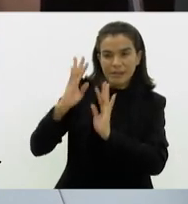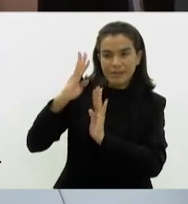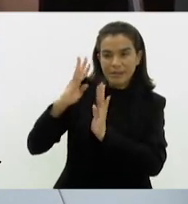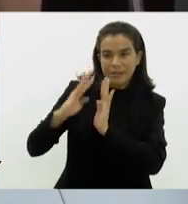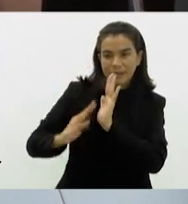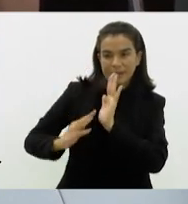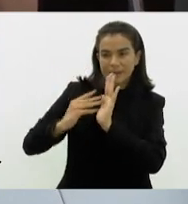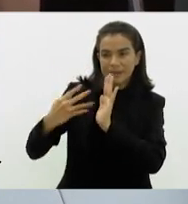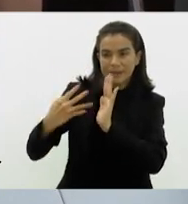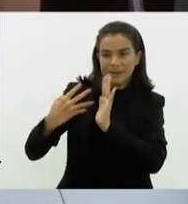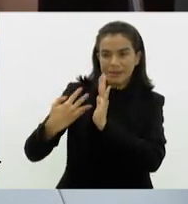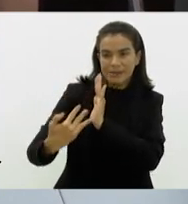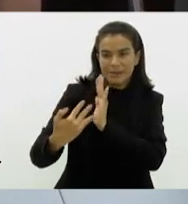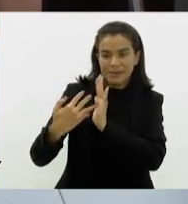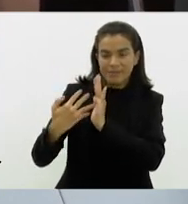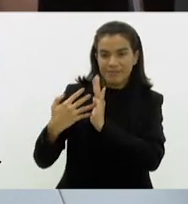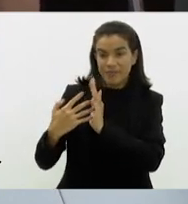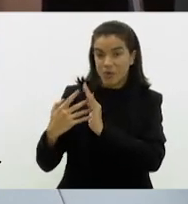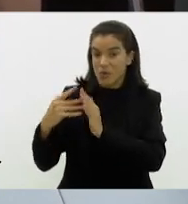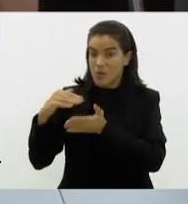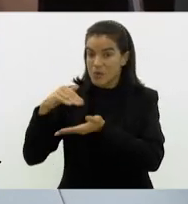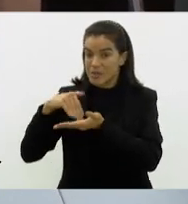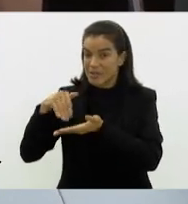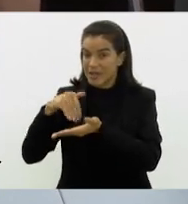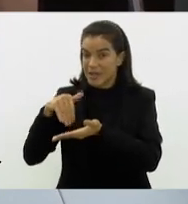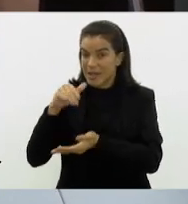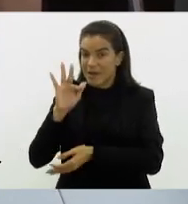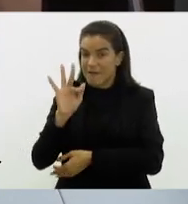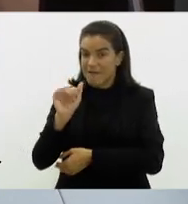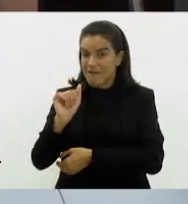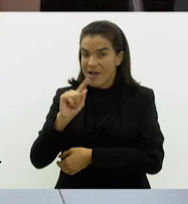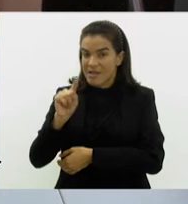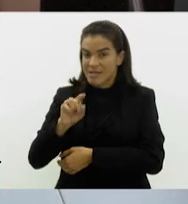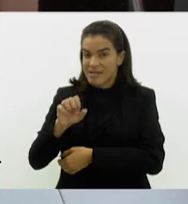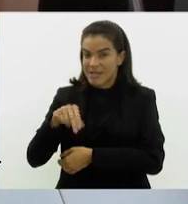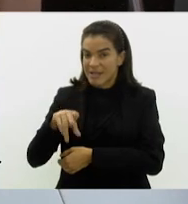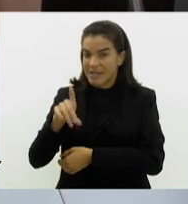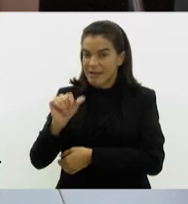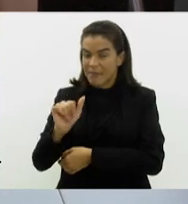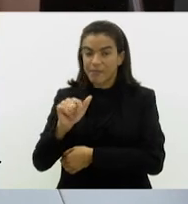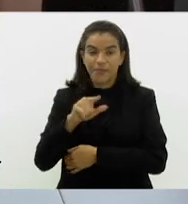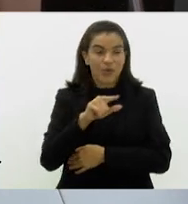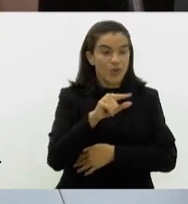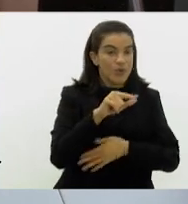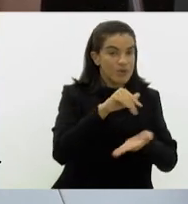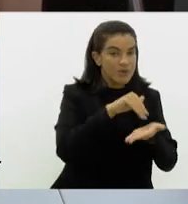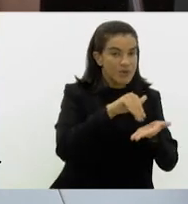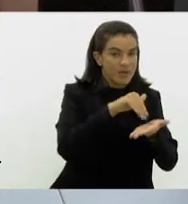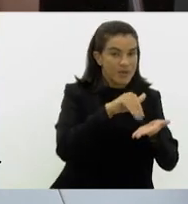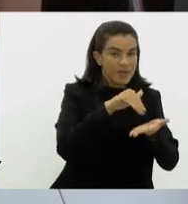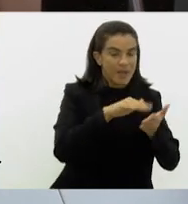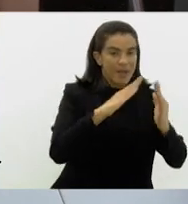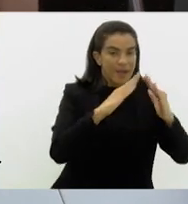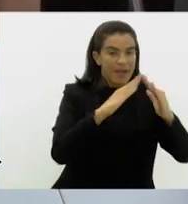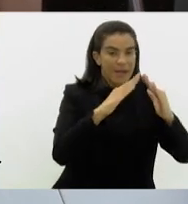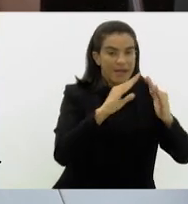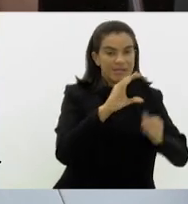o secretário de Fazenda, o secretário da Casa Civil,